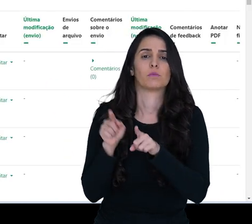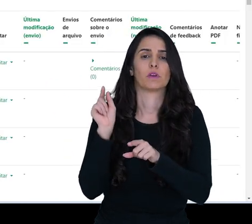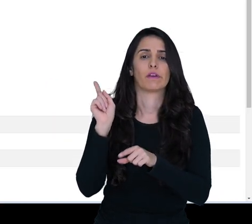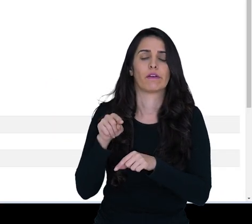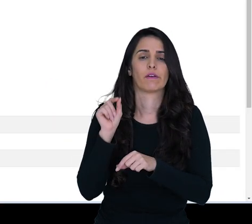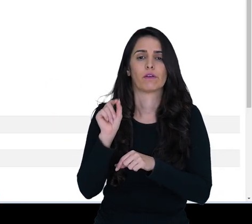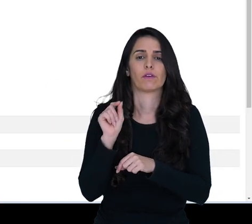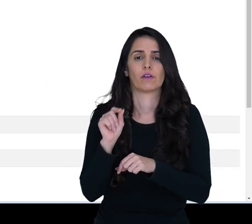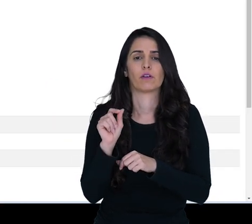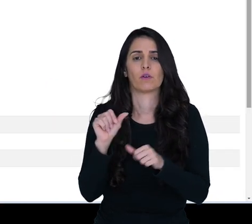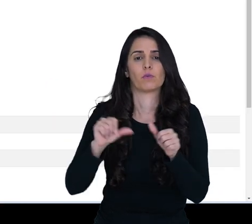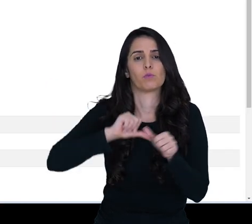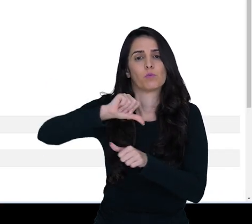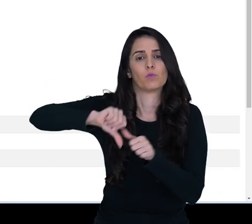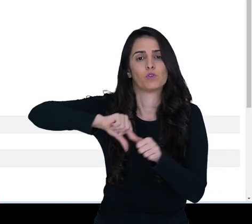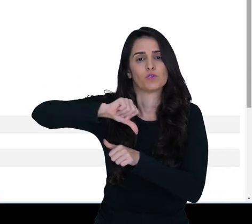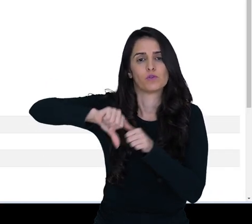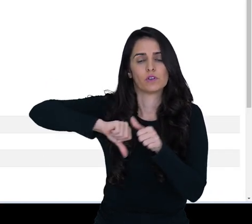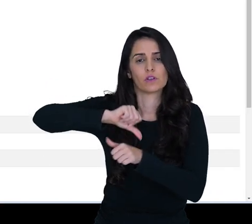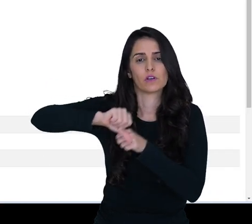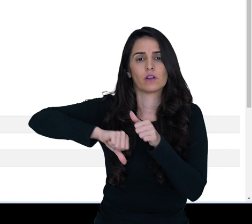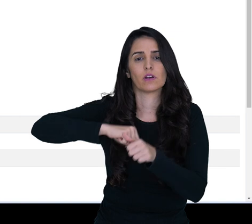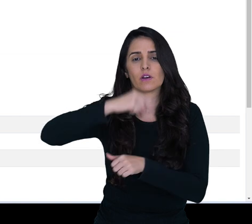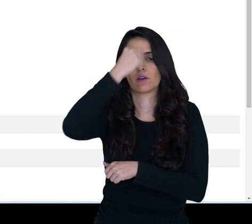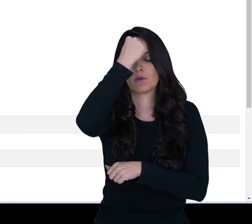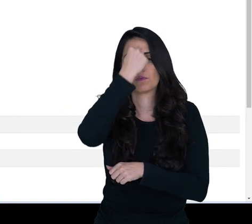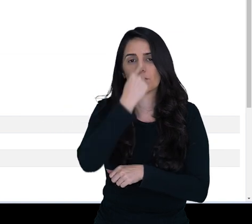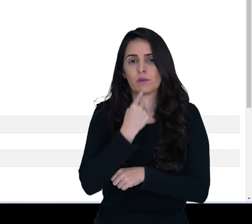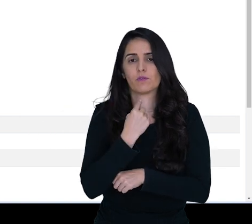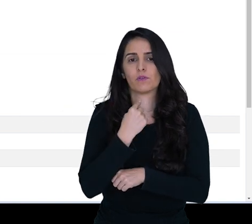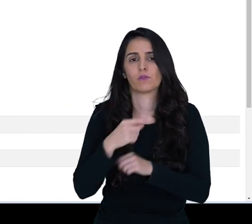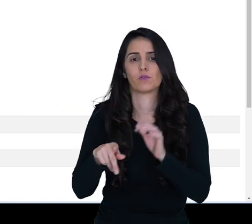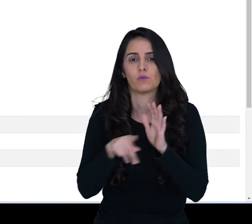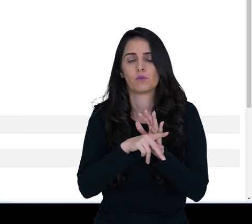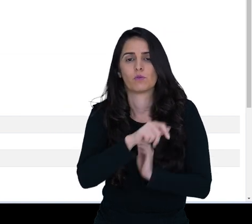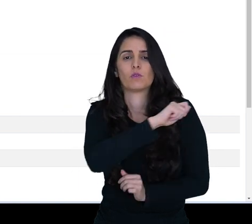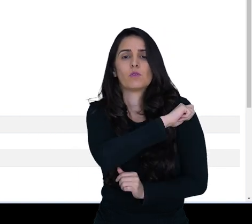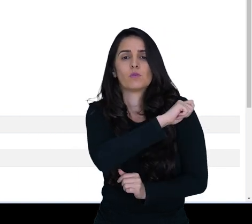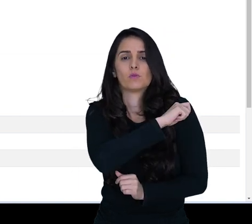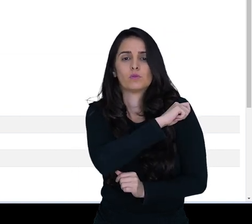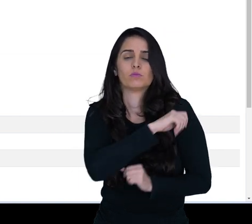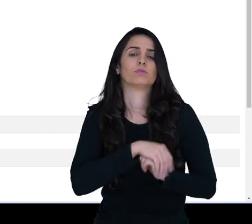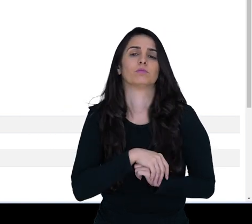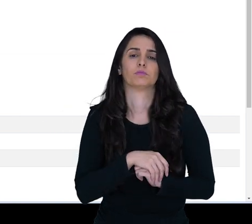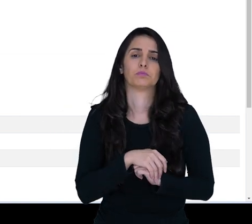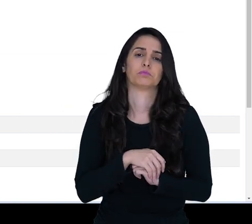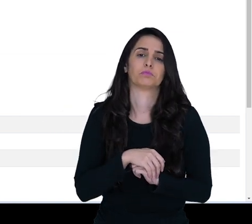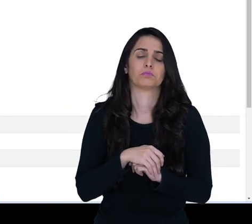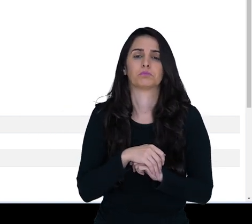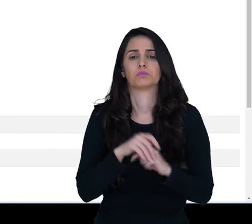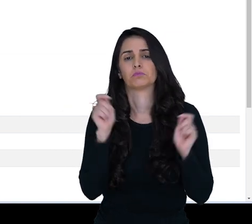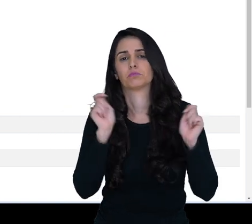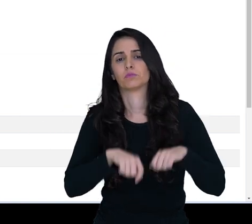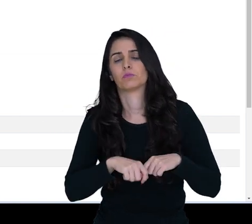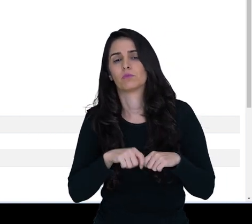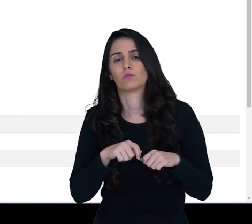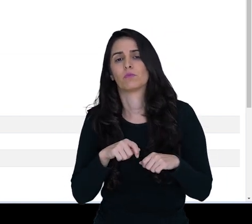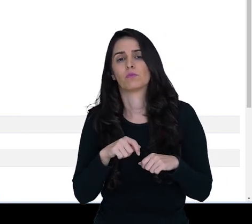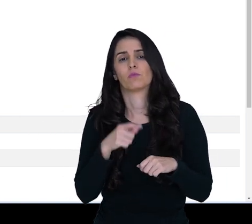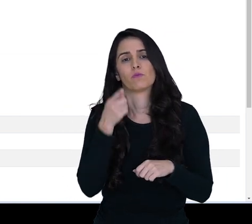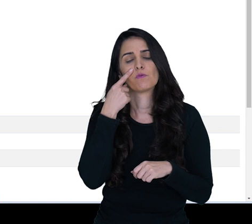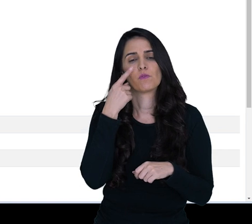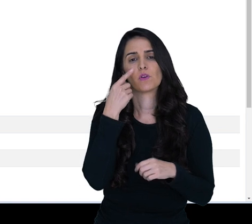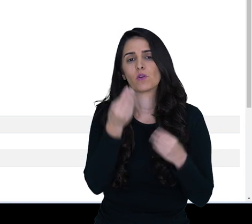forma também é você modificar o seu perfil para o perfil de aluno E aí você também consegue